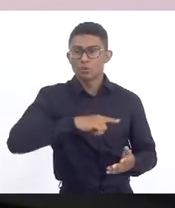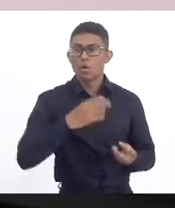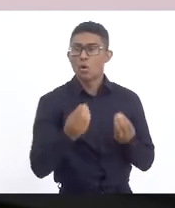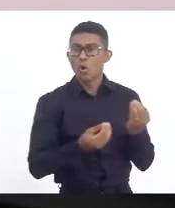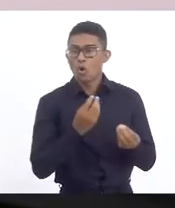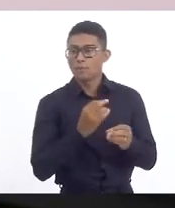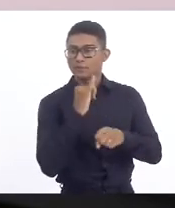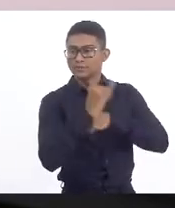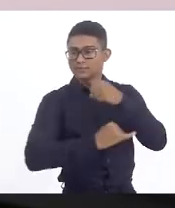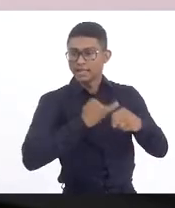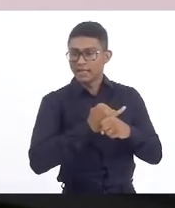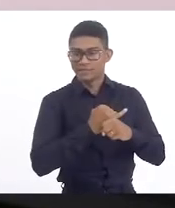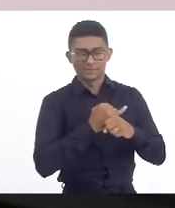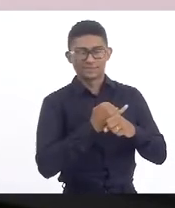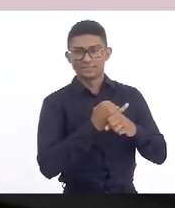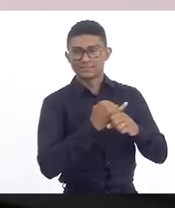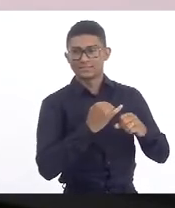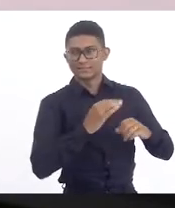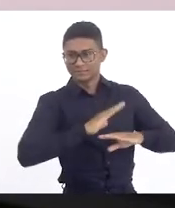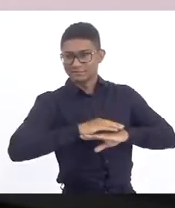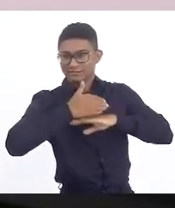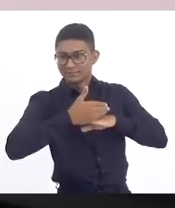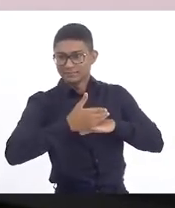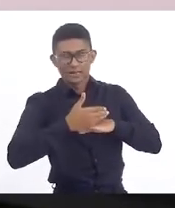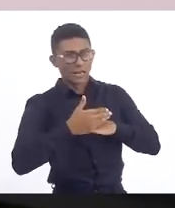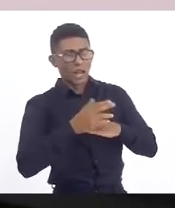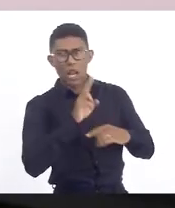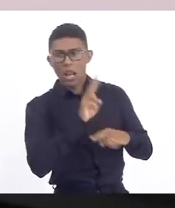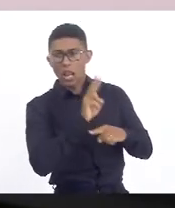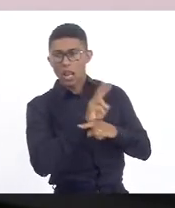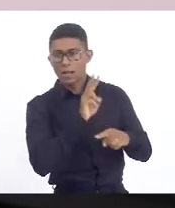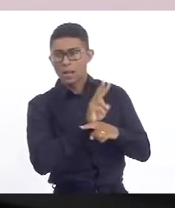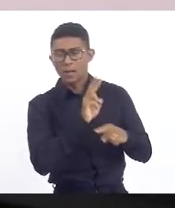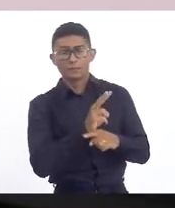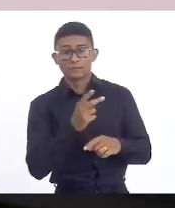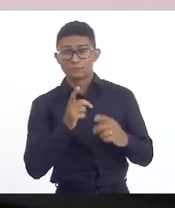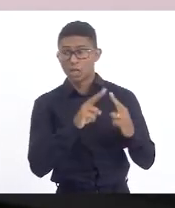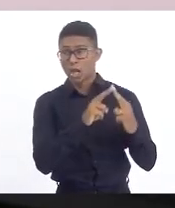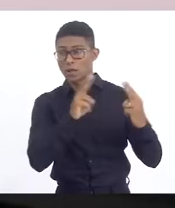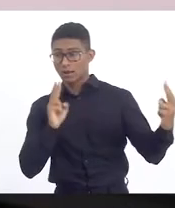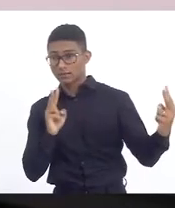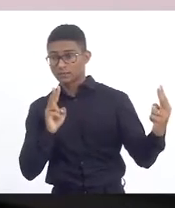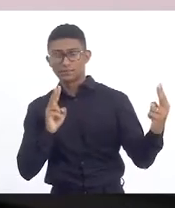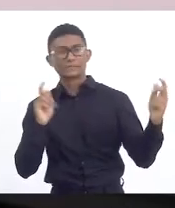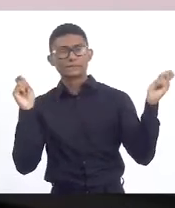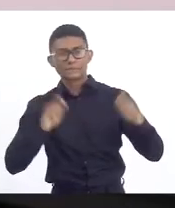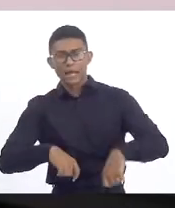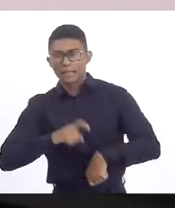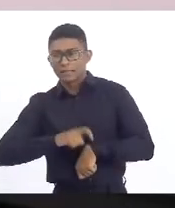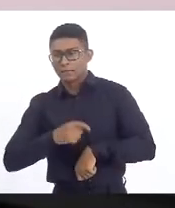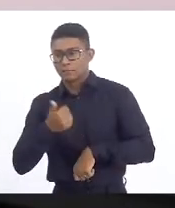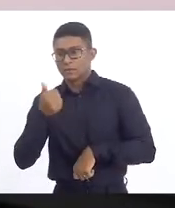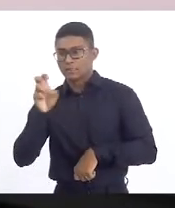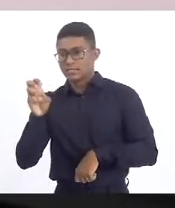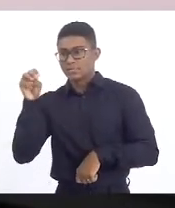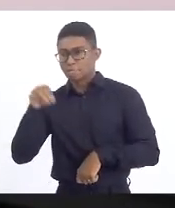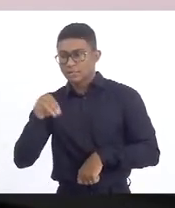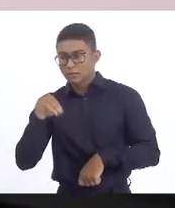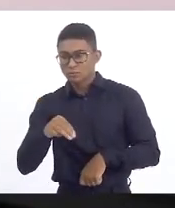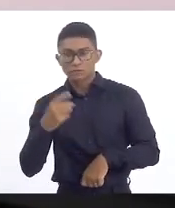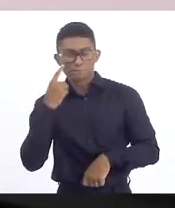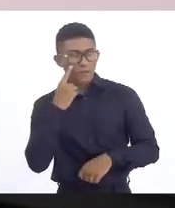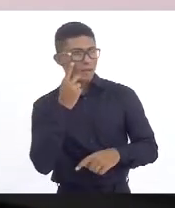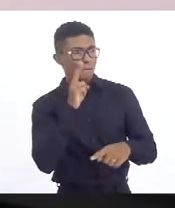está comprando agora os equipamentos, vai nos dar, a cada 15 minutos, os parâmetros para avaliar se há possibilidade ou não do aparecimento de